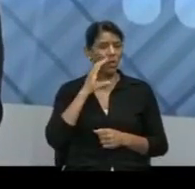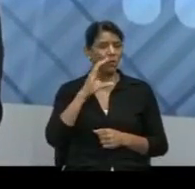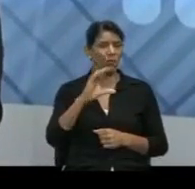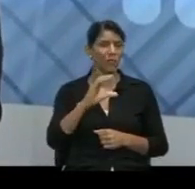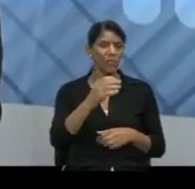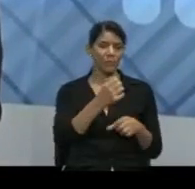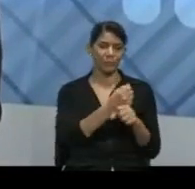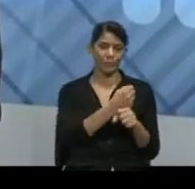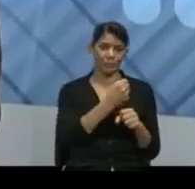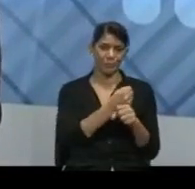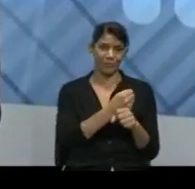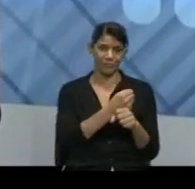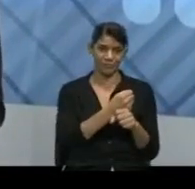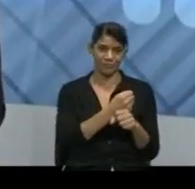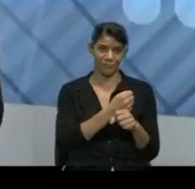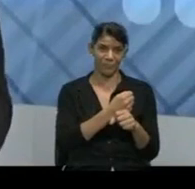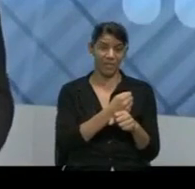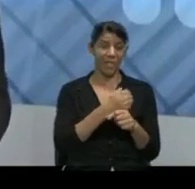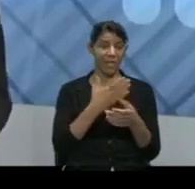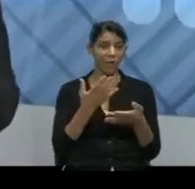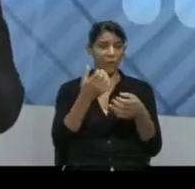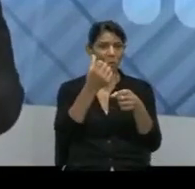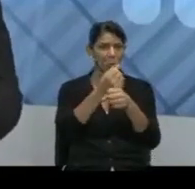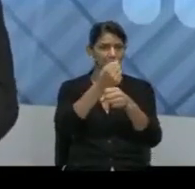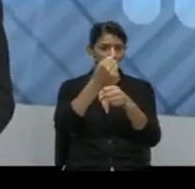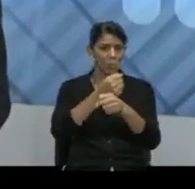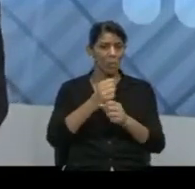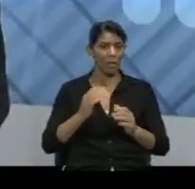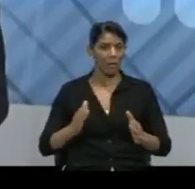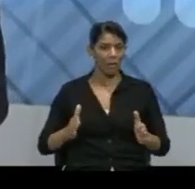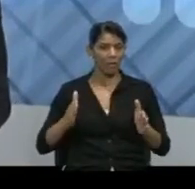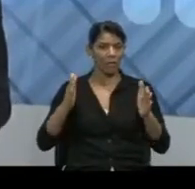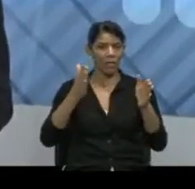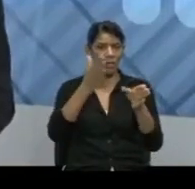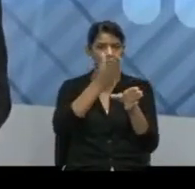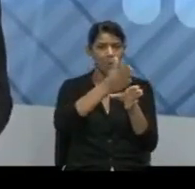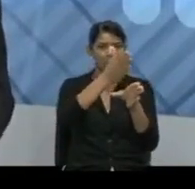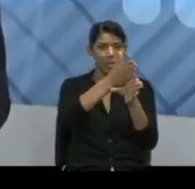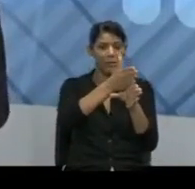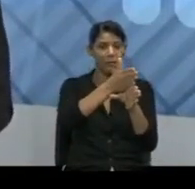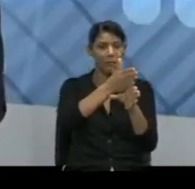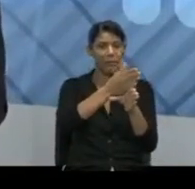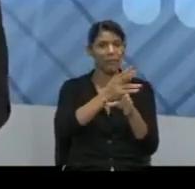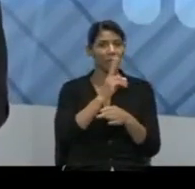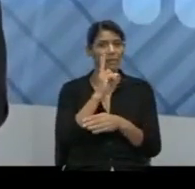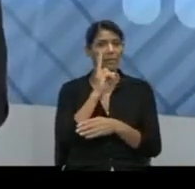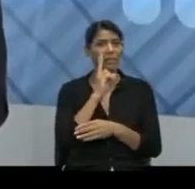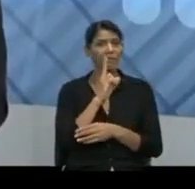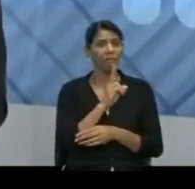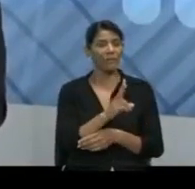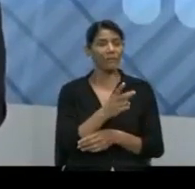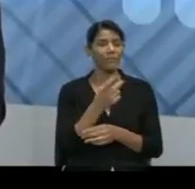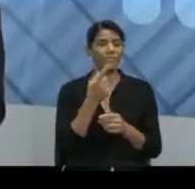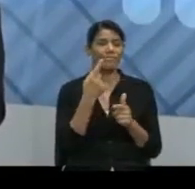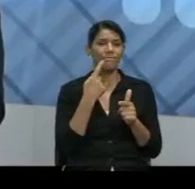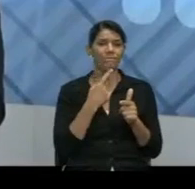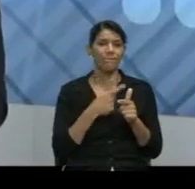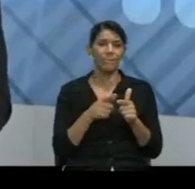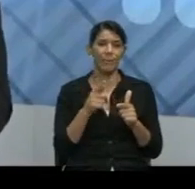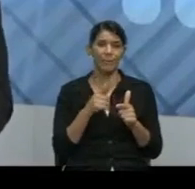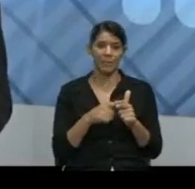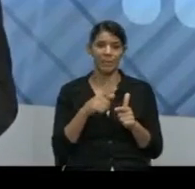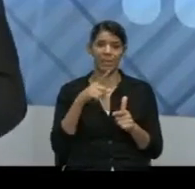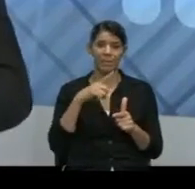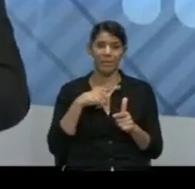mestre de obras, tá? Aí a hora que edifica, a hora que constrói, a hora que concreta, aí você vai ver os problemas que